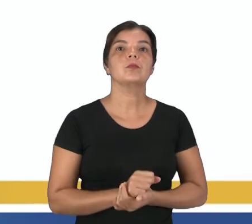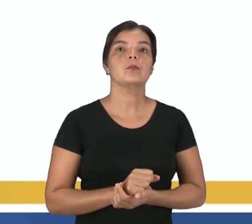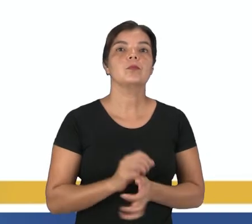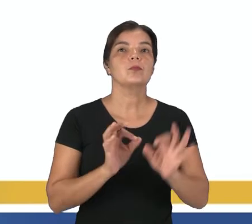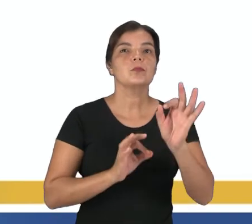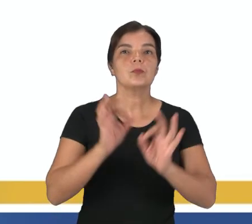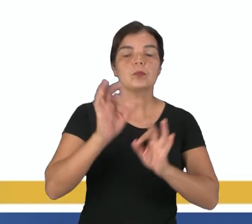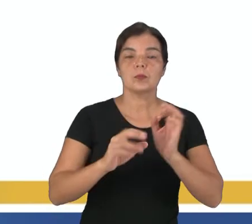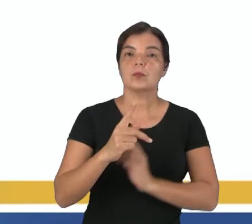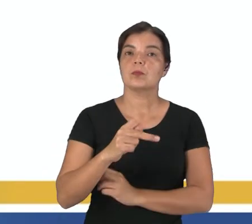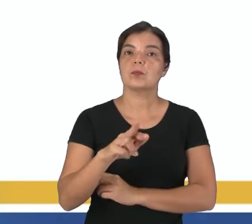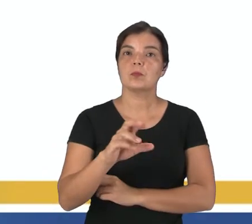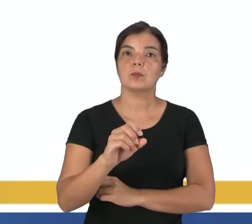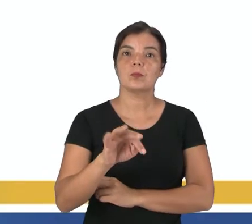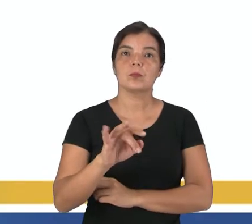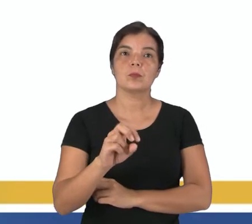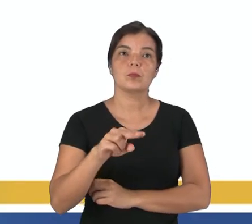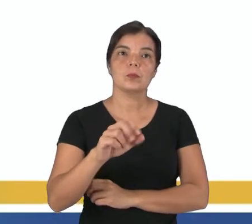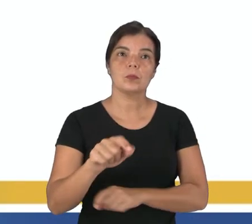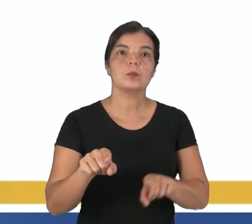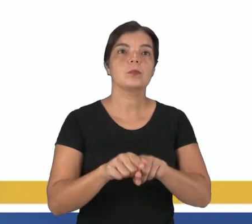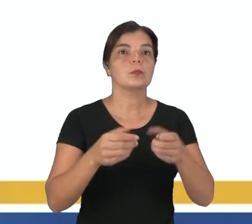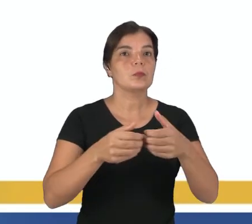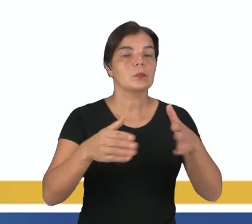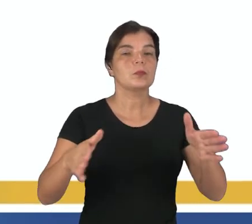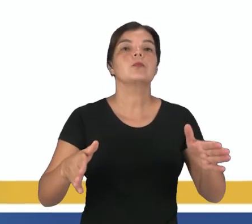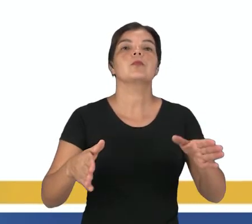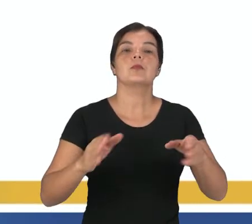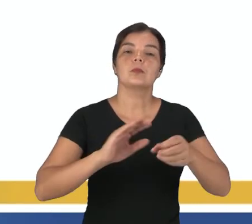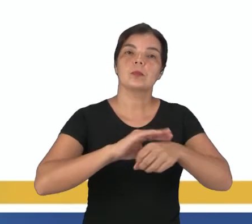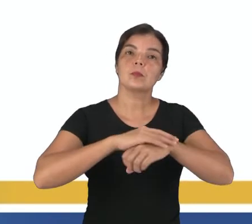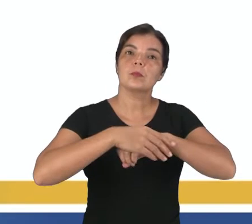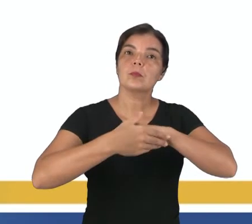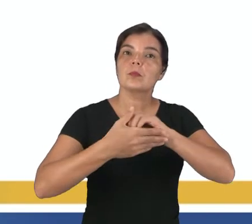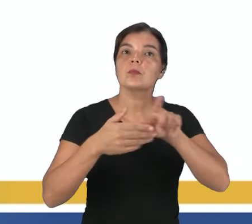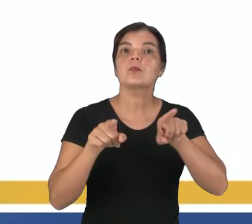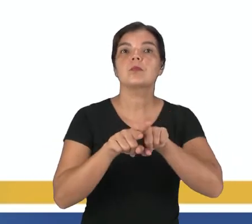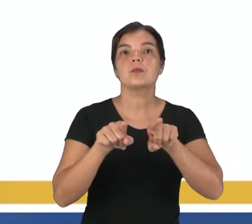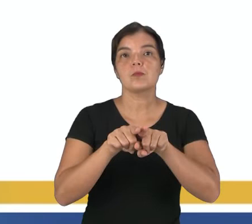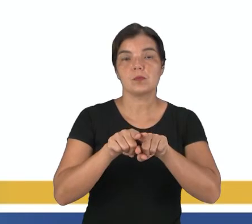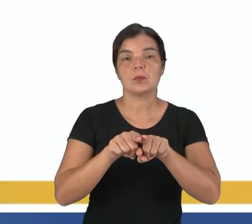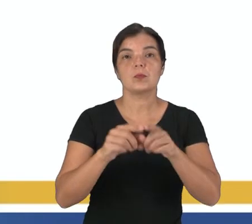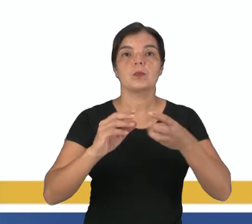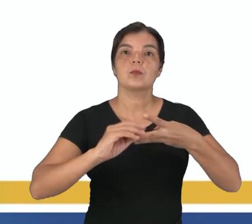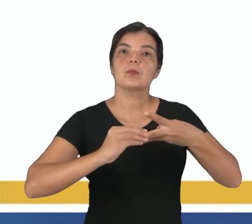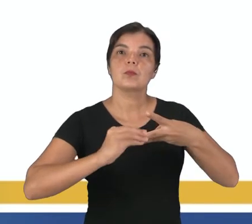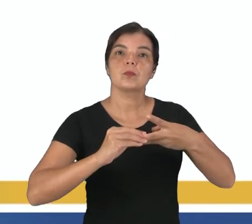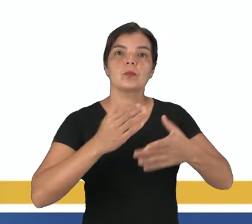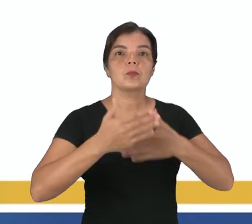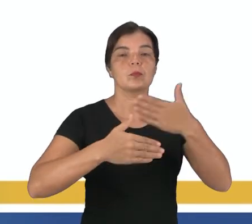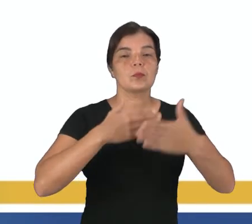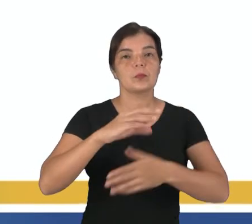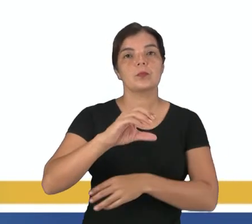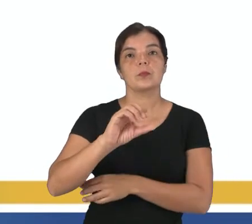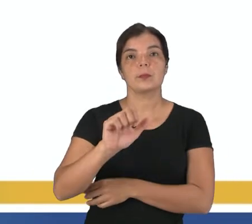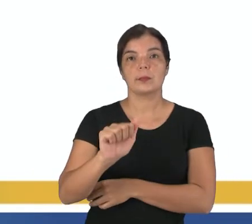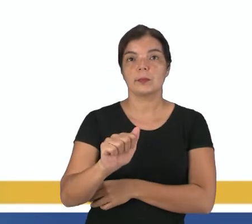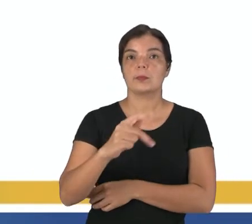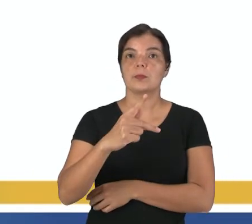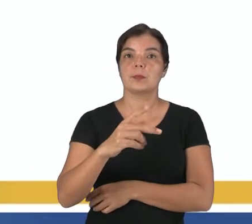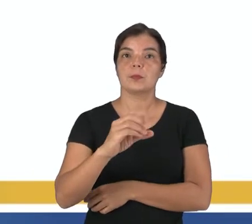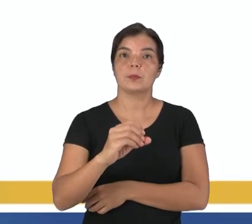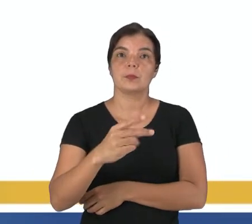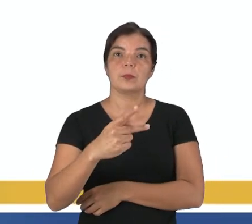eles produzem uma proteína, né, que abrem a membrana plasmática e induz a célula ao processo de apoptose, ou